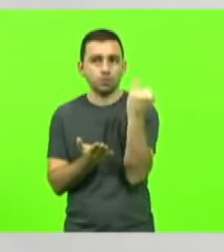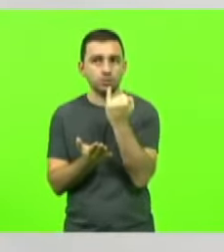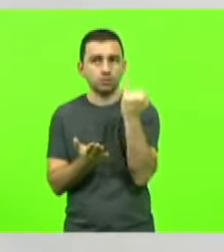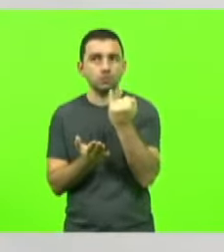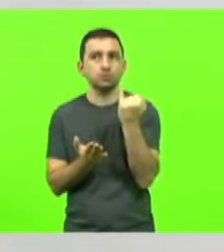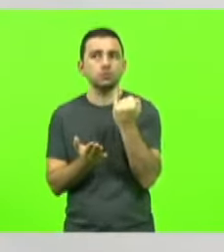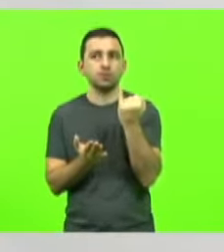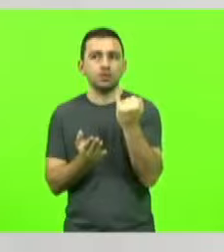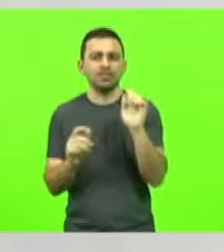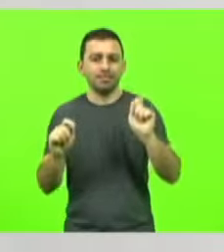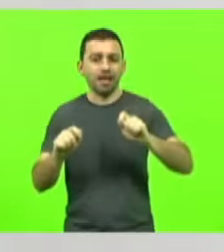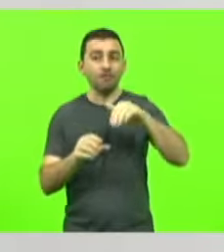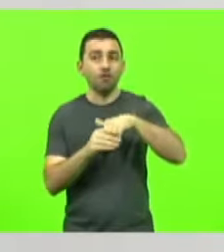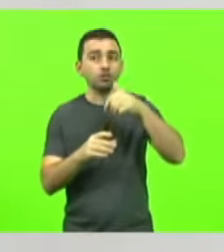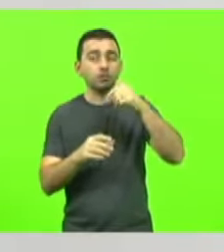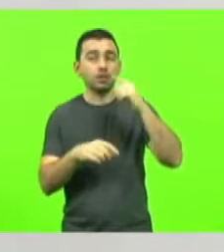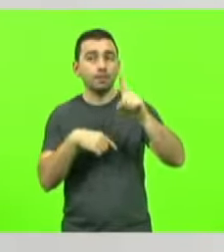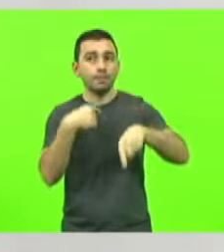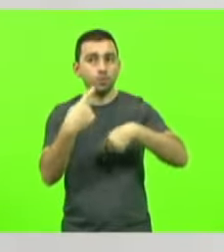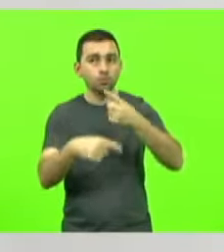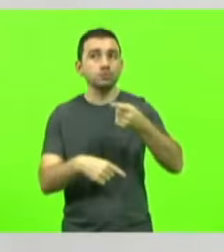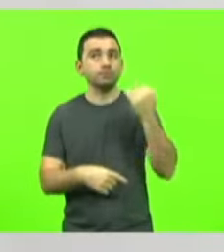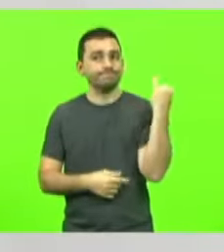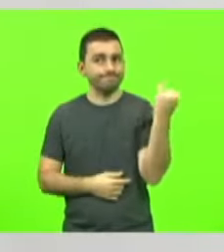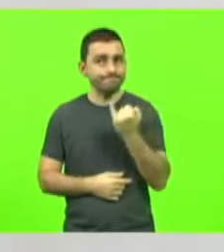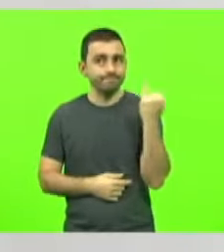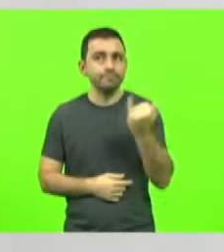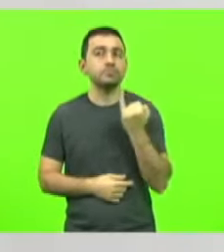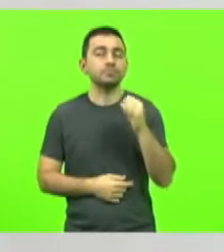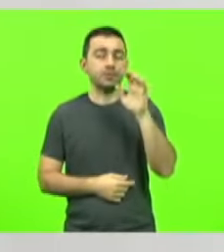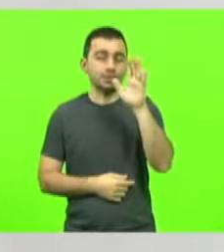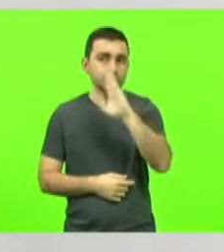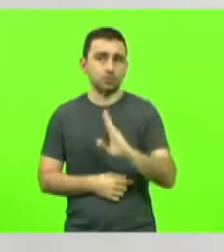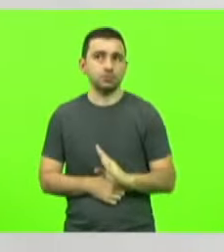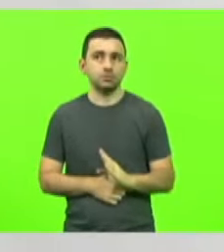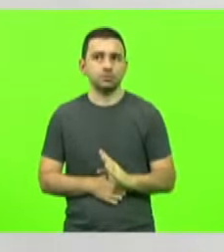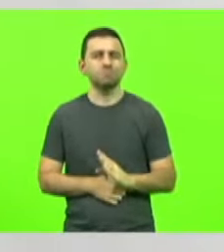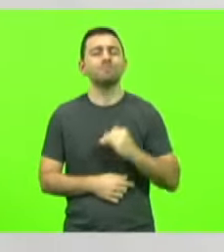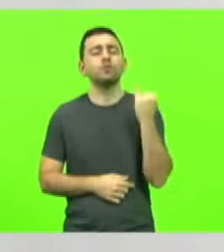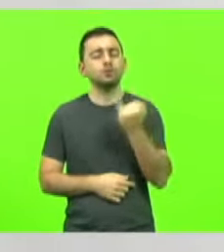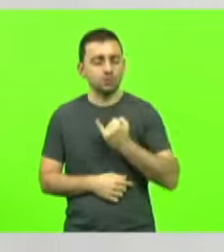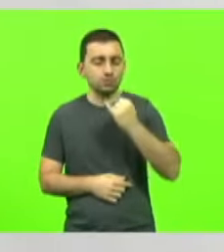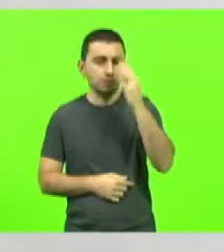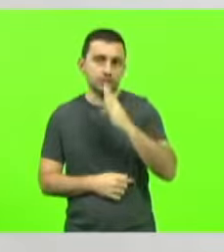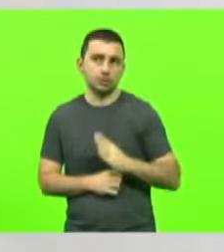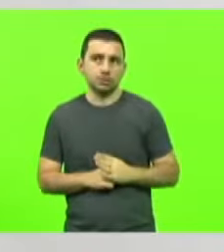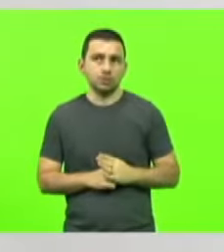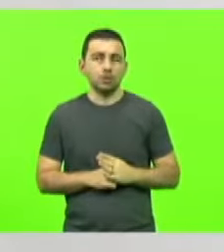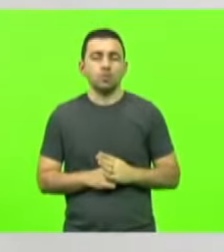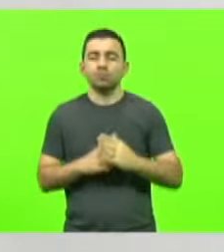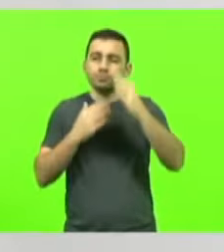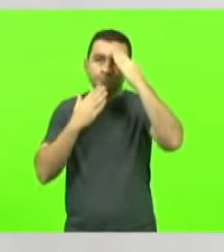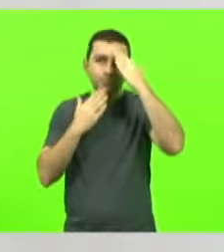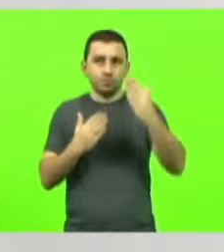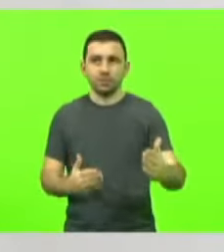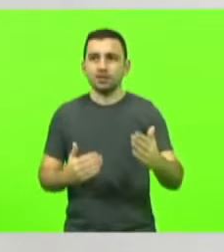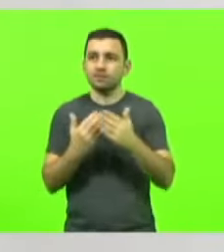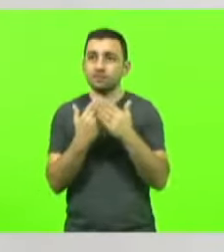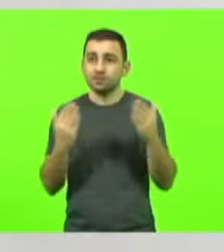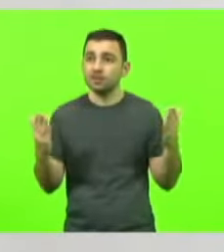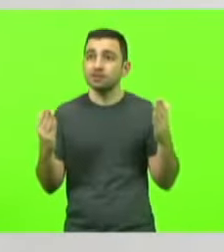uma próxima votação que será importantíssima no Brasil, importantíssima. Muito obrigado a todos aqueles